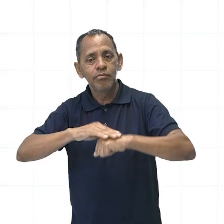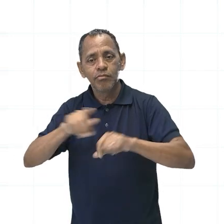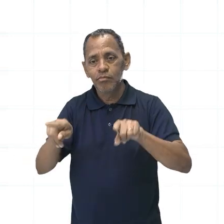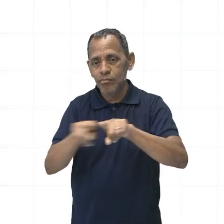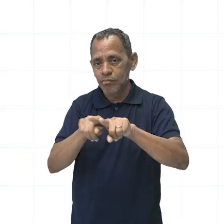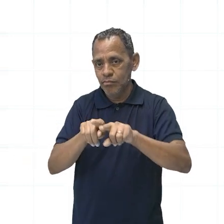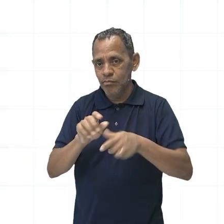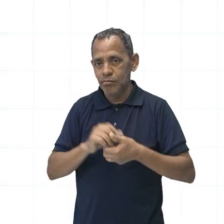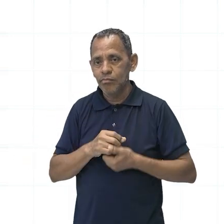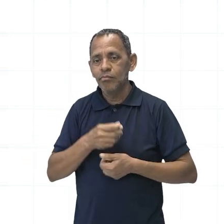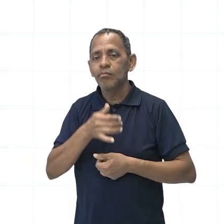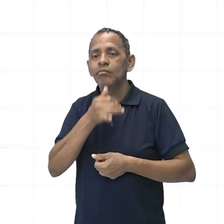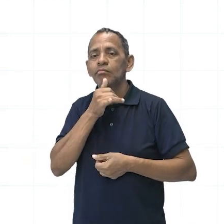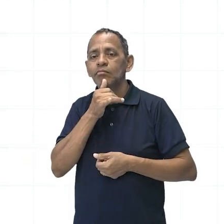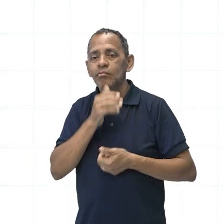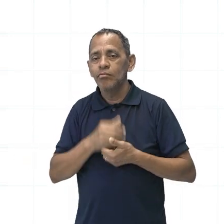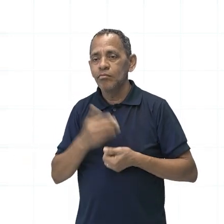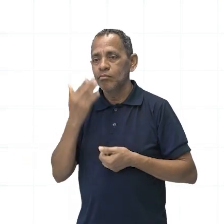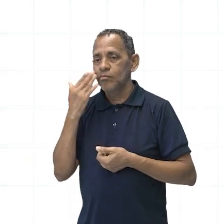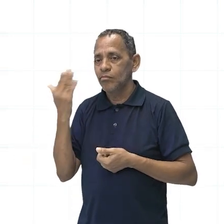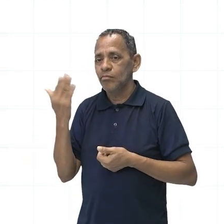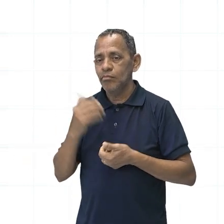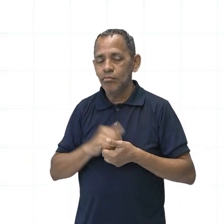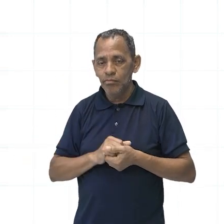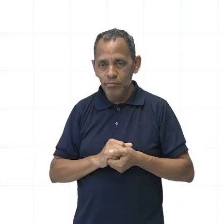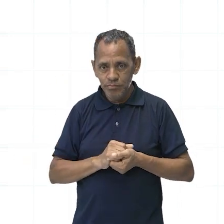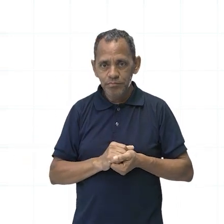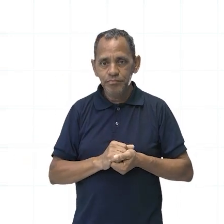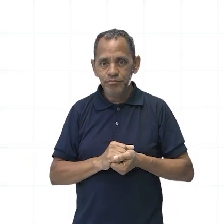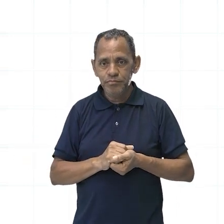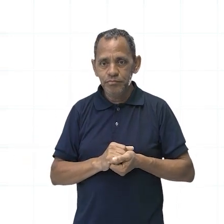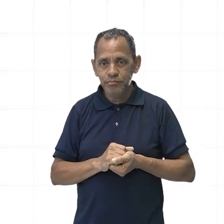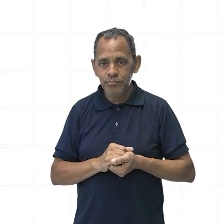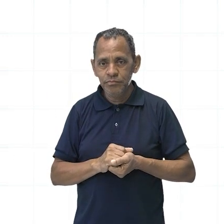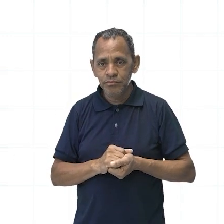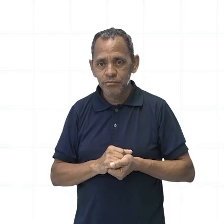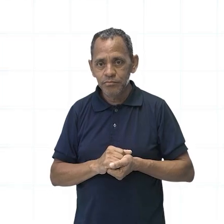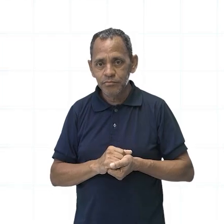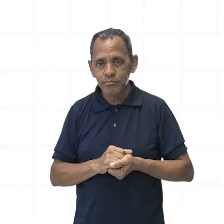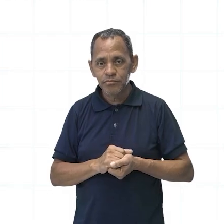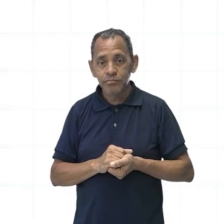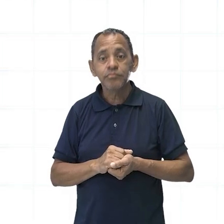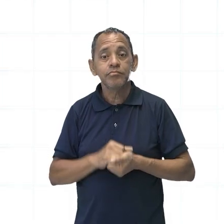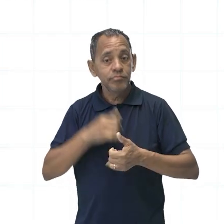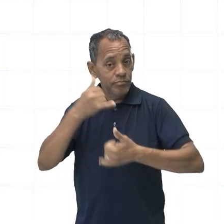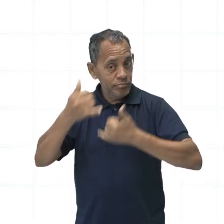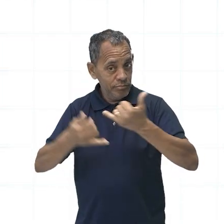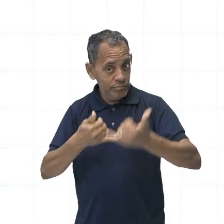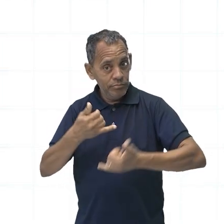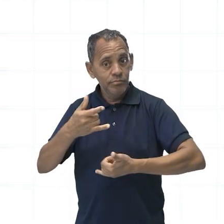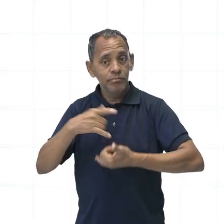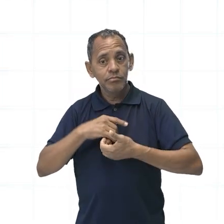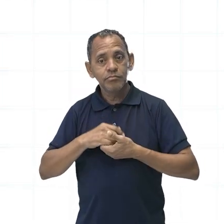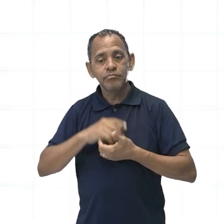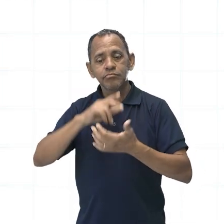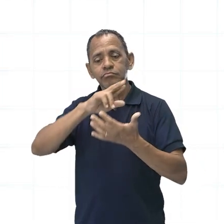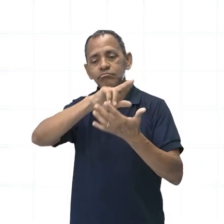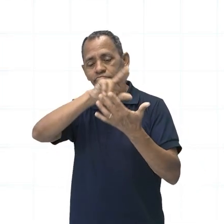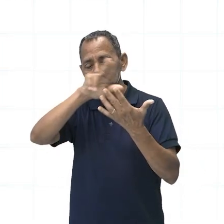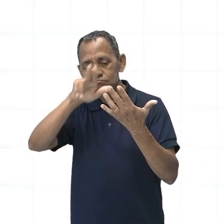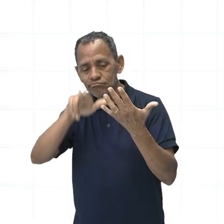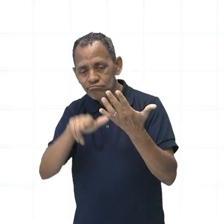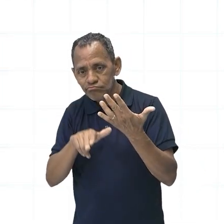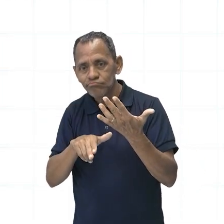Vamos dar exemplo de um jogo teatral da Viola. Os jogos, eles têm outros